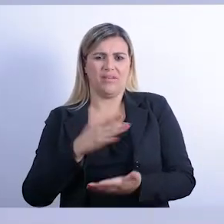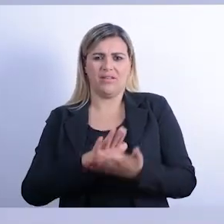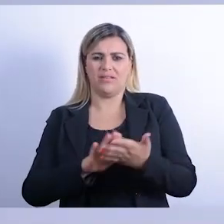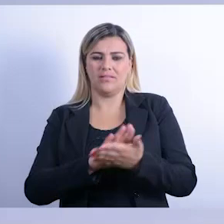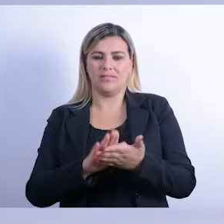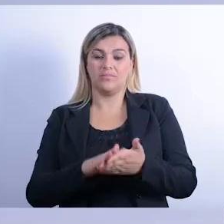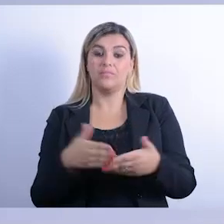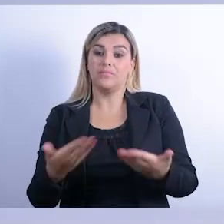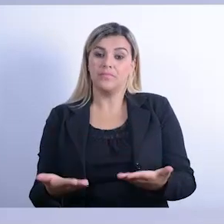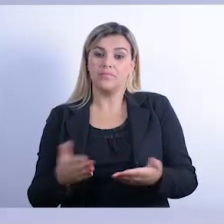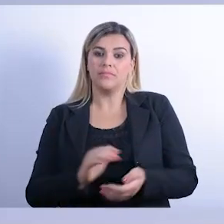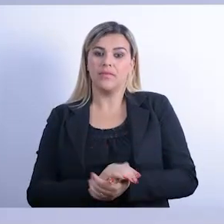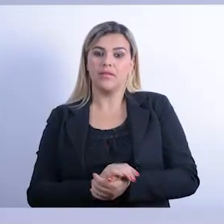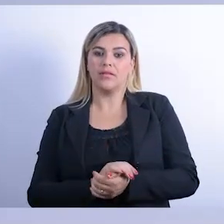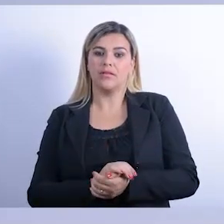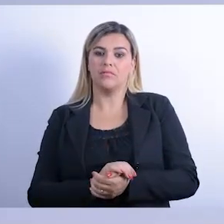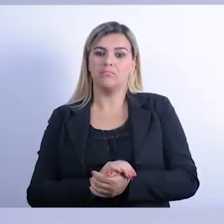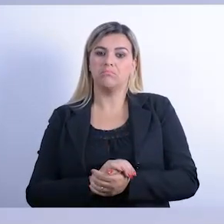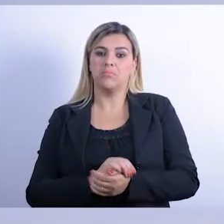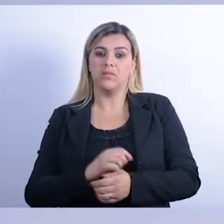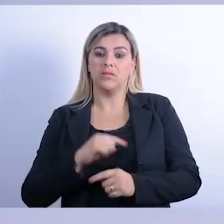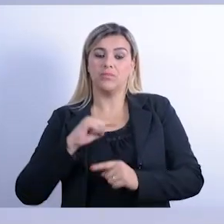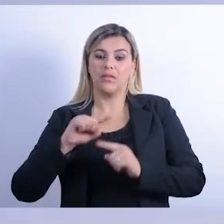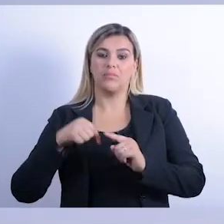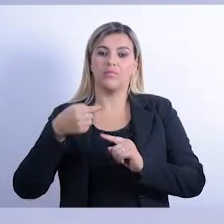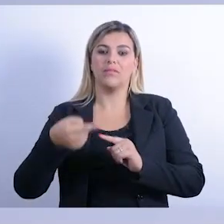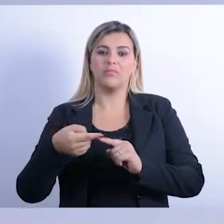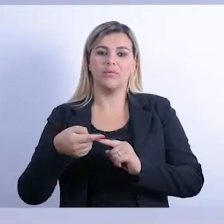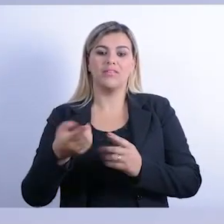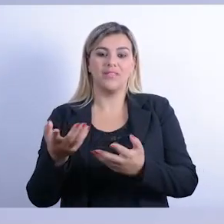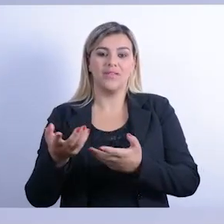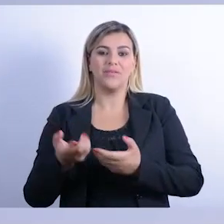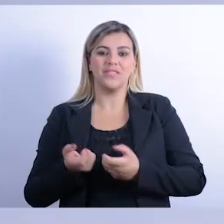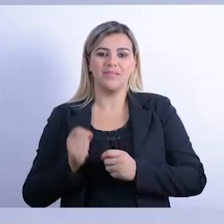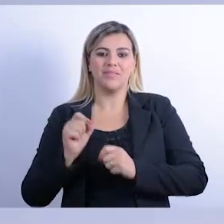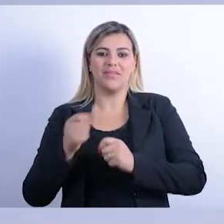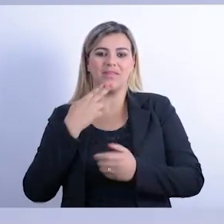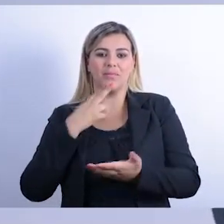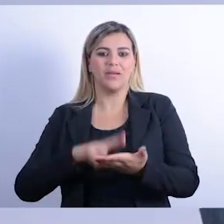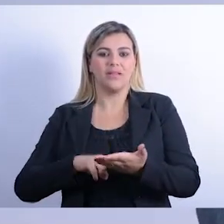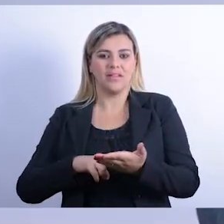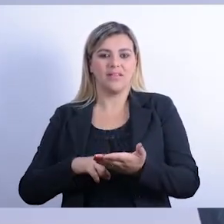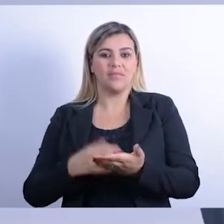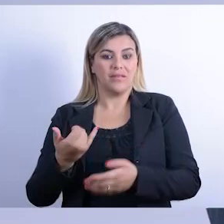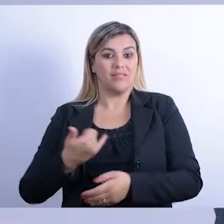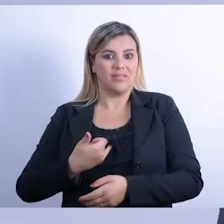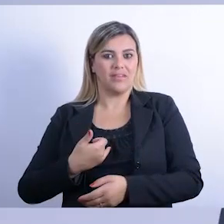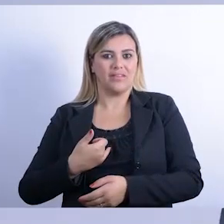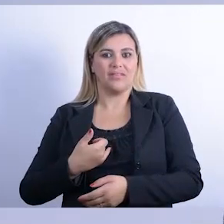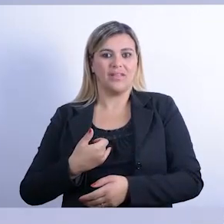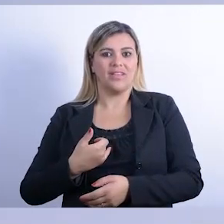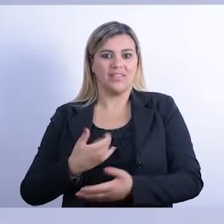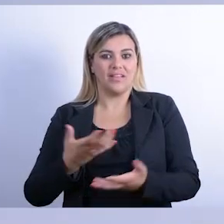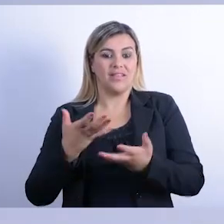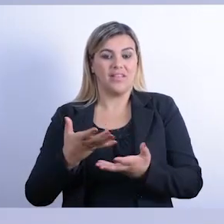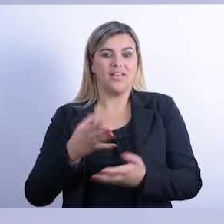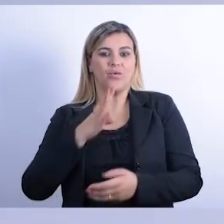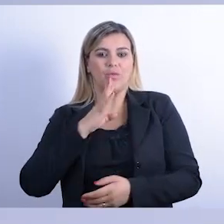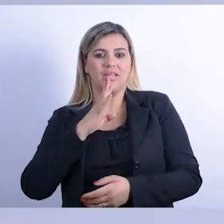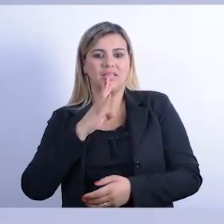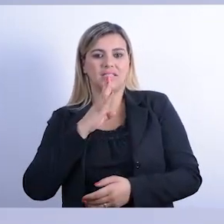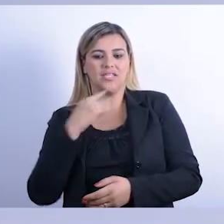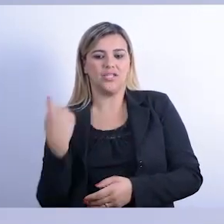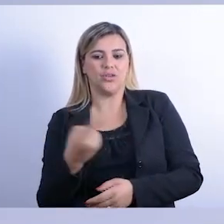dar bola para isso nem nada. Uns tempos depois, eu recebi um telegrama dizendo que ele ia receber a comitiva